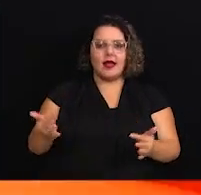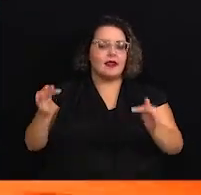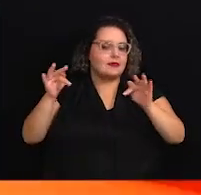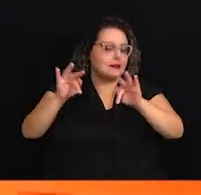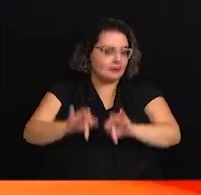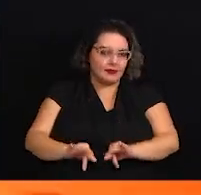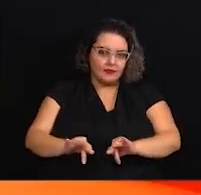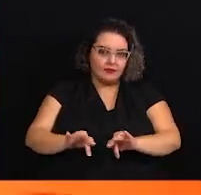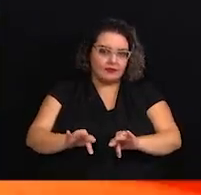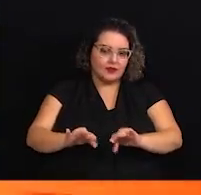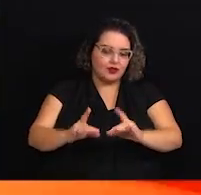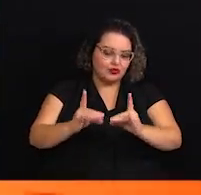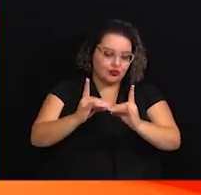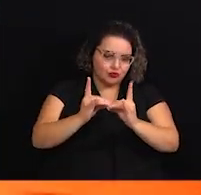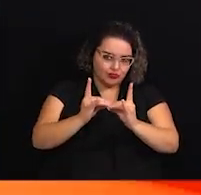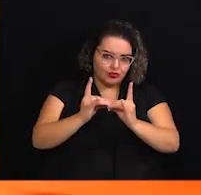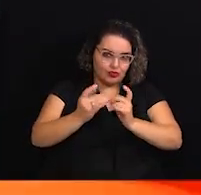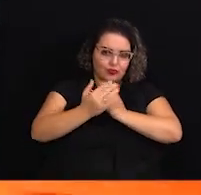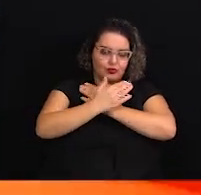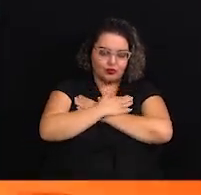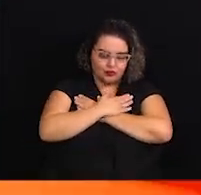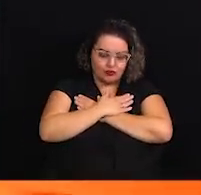a data final na lápide,